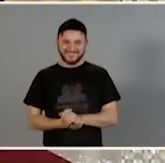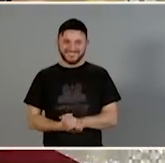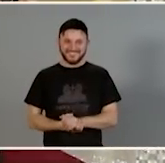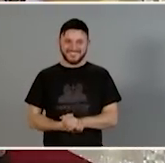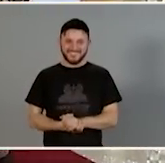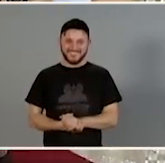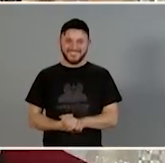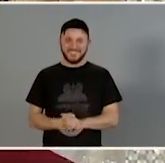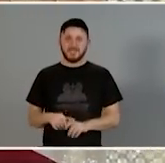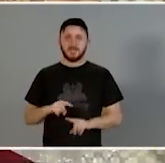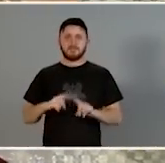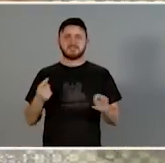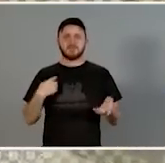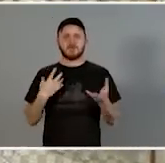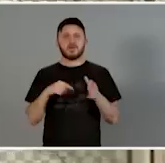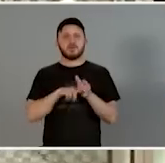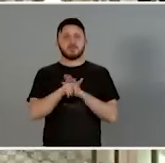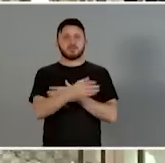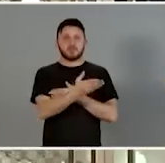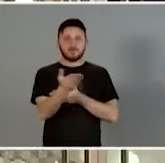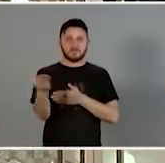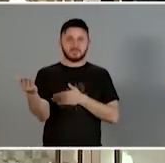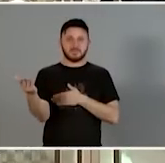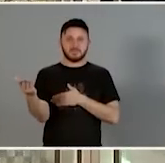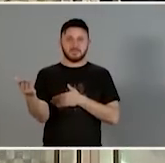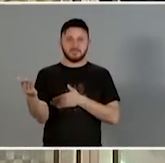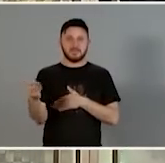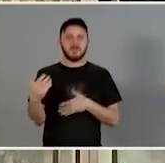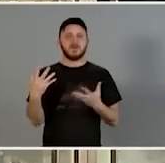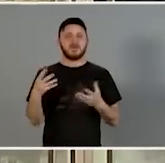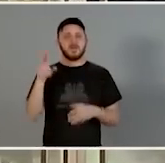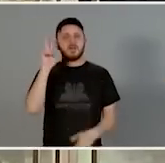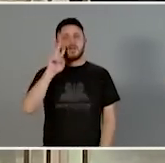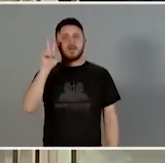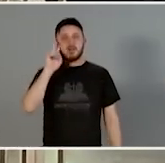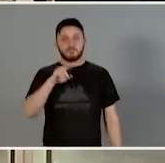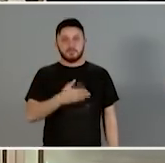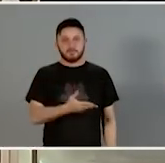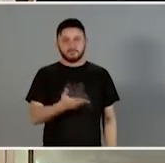Eu só queria perguntar para você e queria lembrar